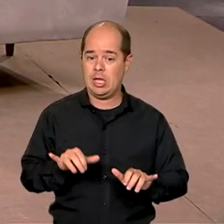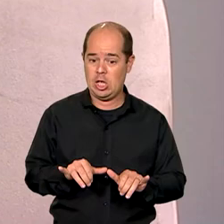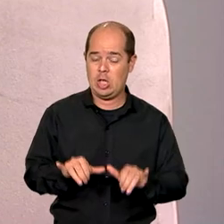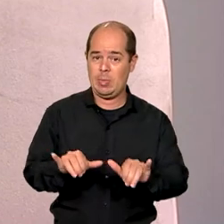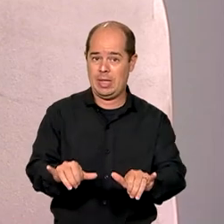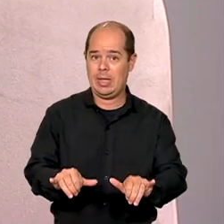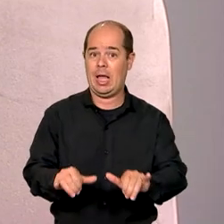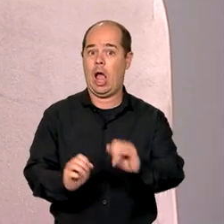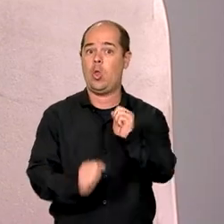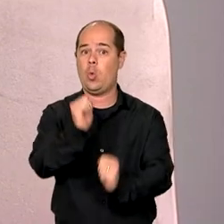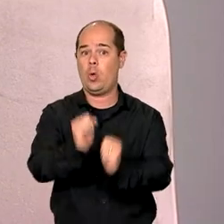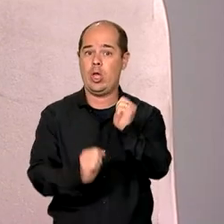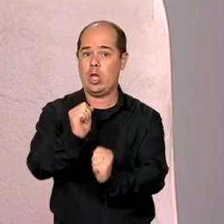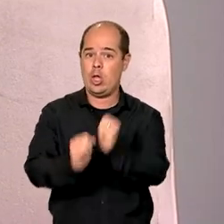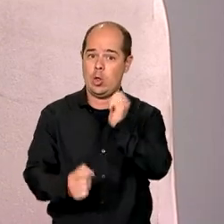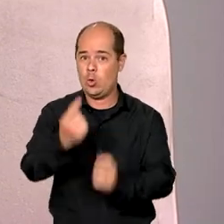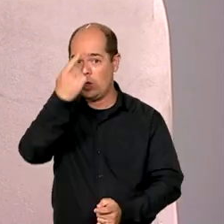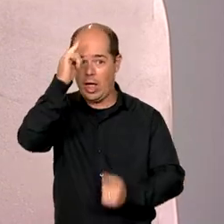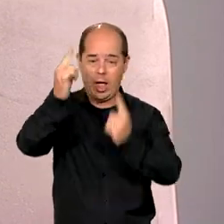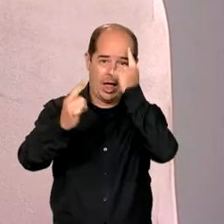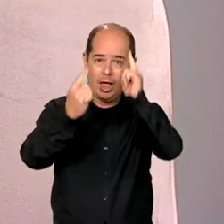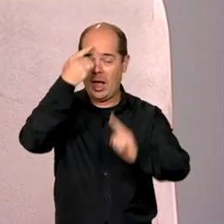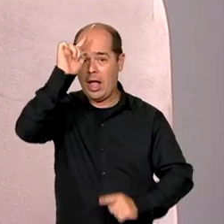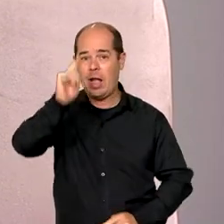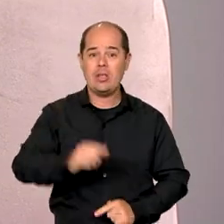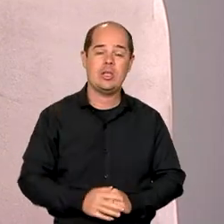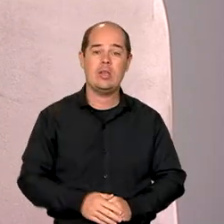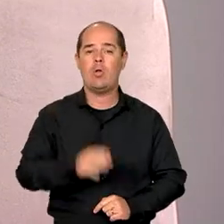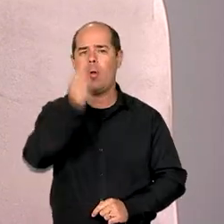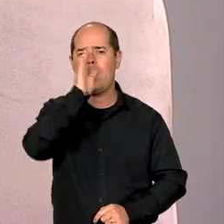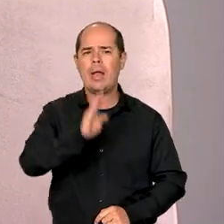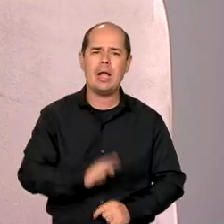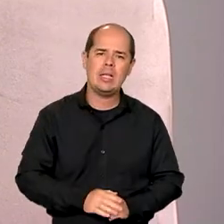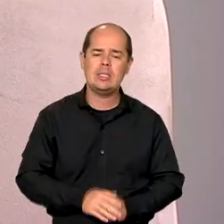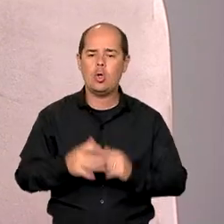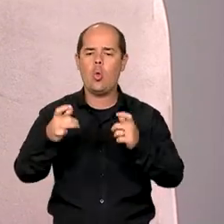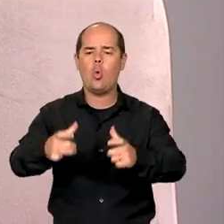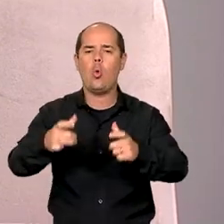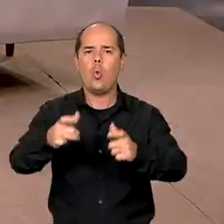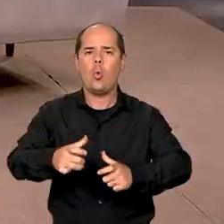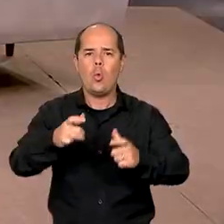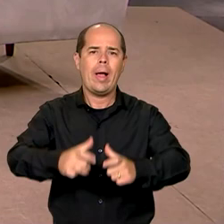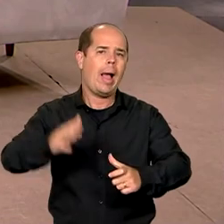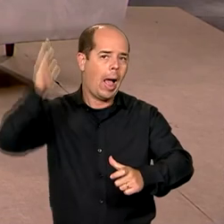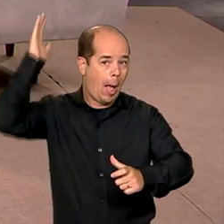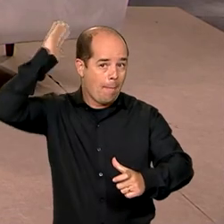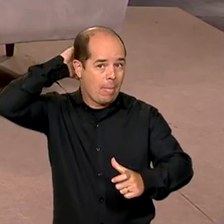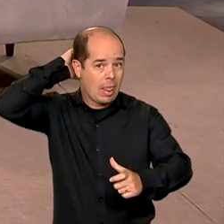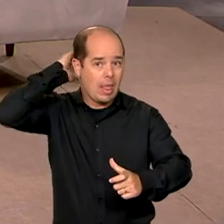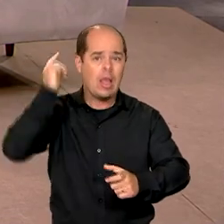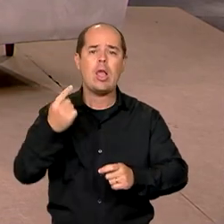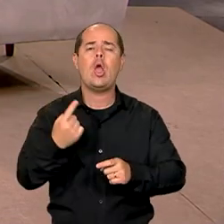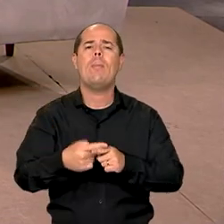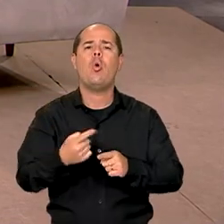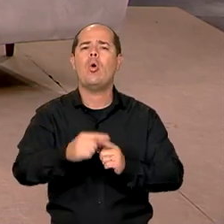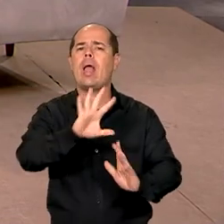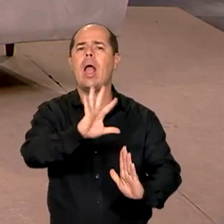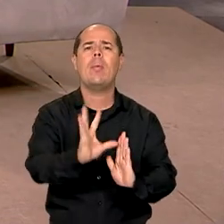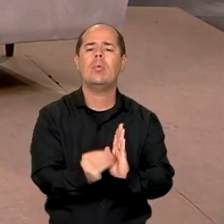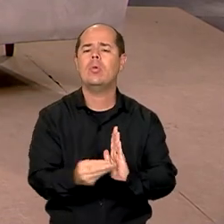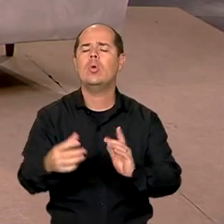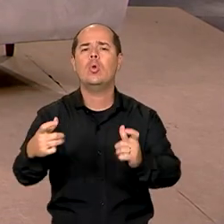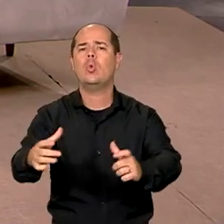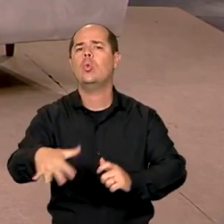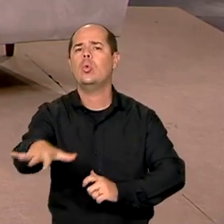Criativas do Brasil em Belém, no Pará. Por que foi feita essa escolha ali na região amazônica? Essa é a terceira vez que a gente faz esse